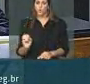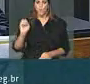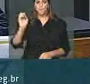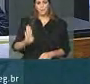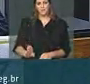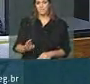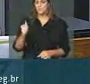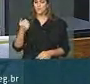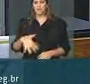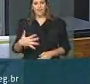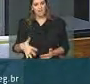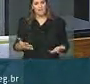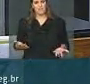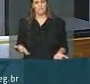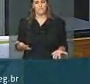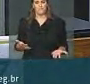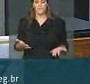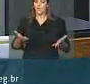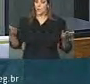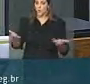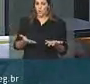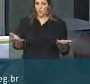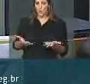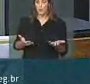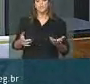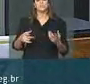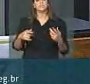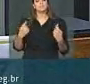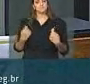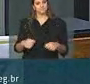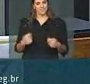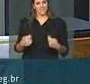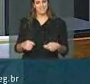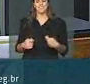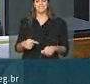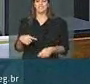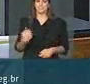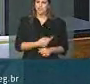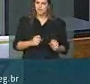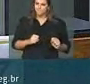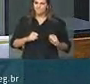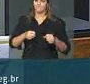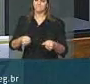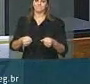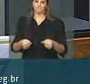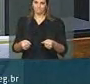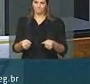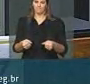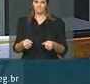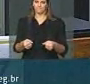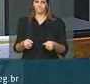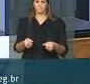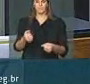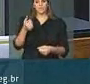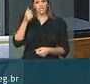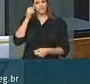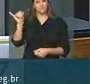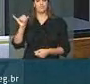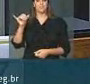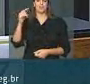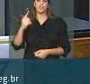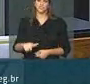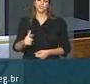seja hoje, sutilmente, por baixo dos panos, acrescida de um novo